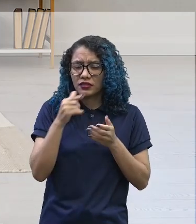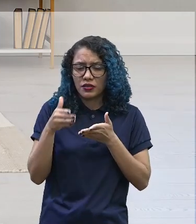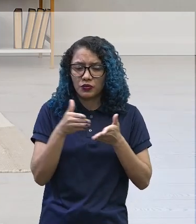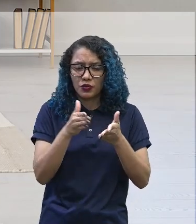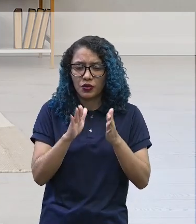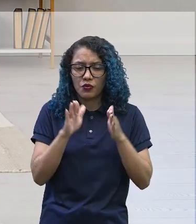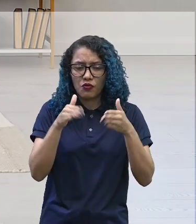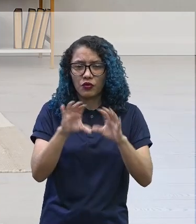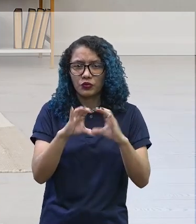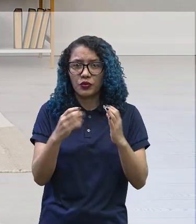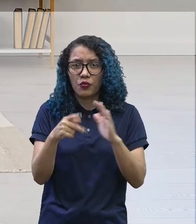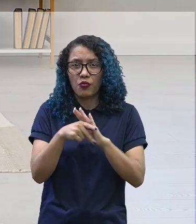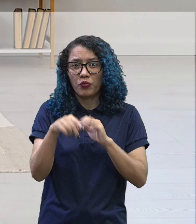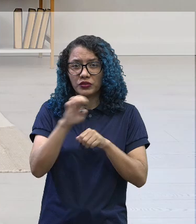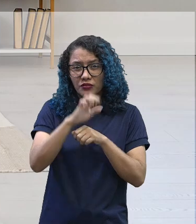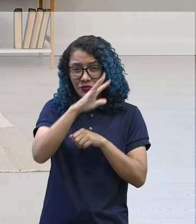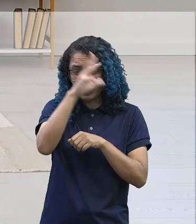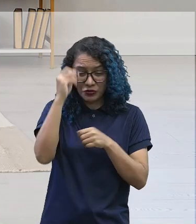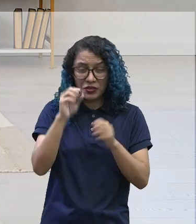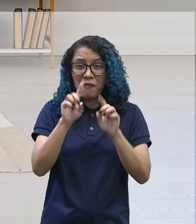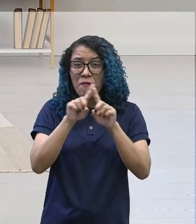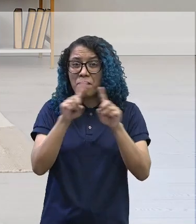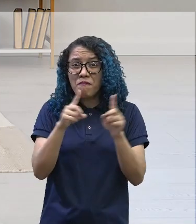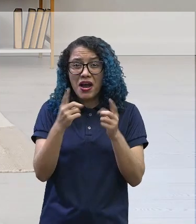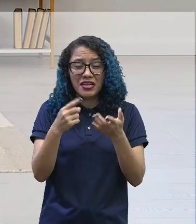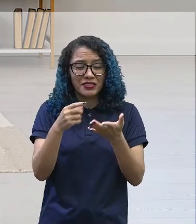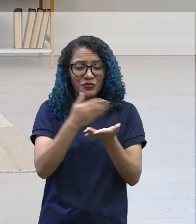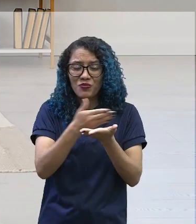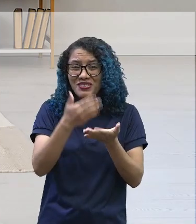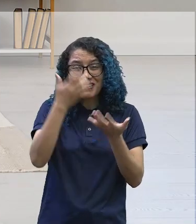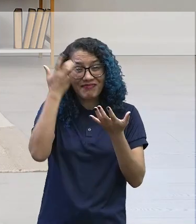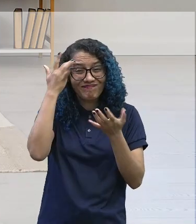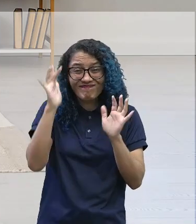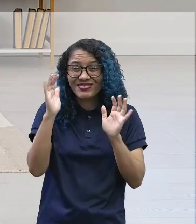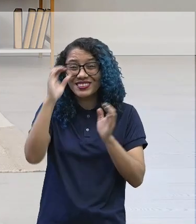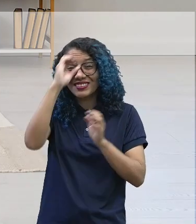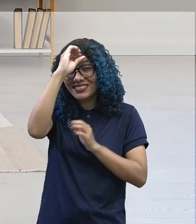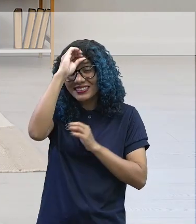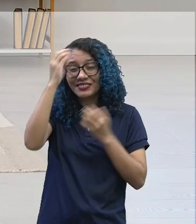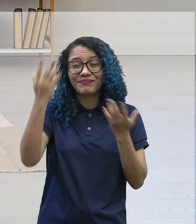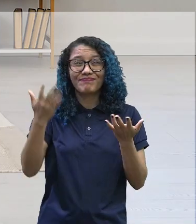Amazonas e eu não sei por onde começar. E agora?